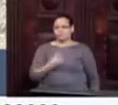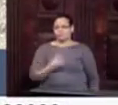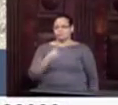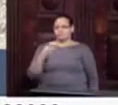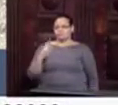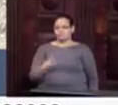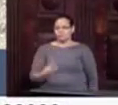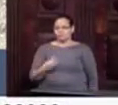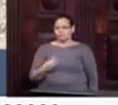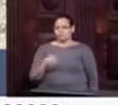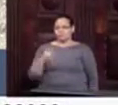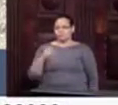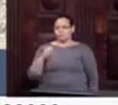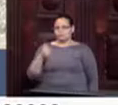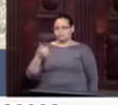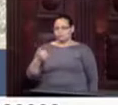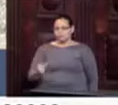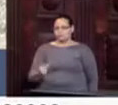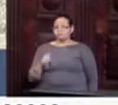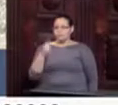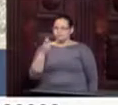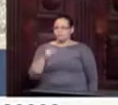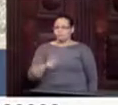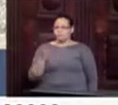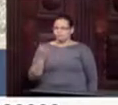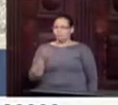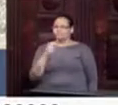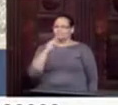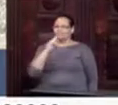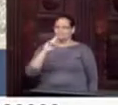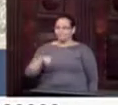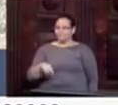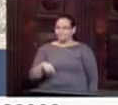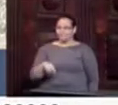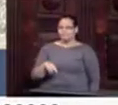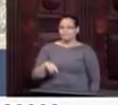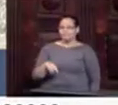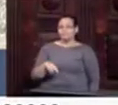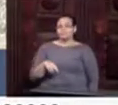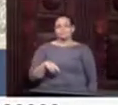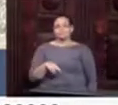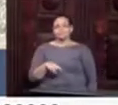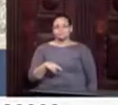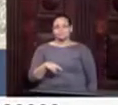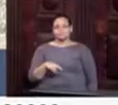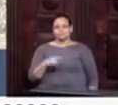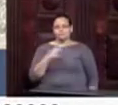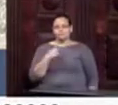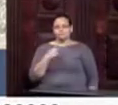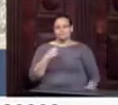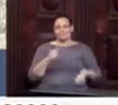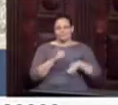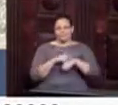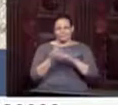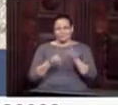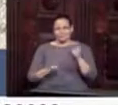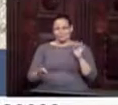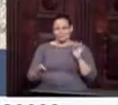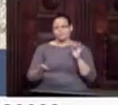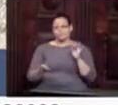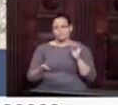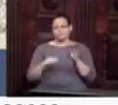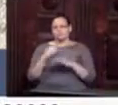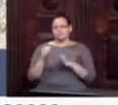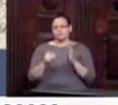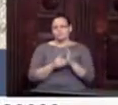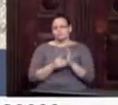17. Vossa Excelência tinha razão. Apesar de, durante longo tempo,